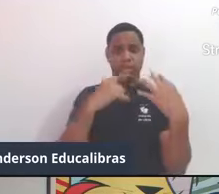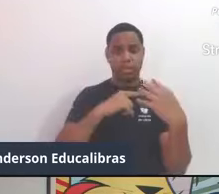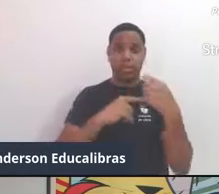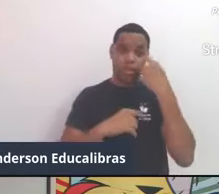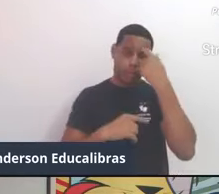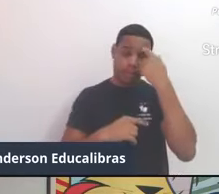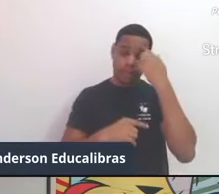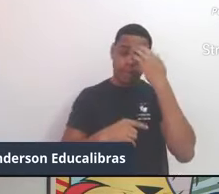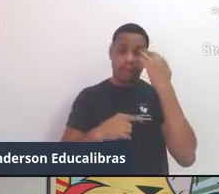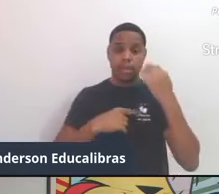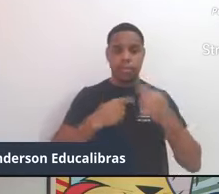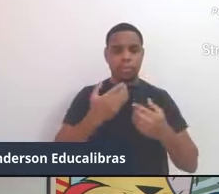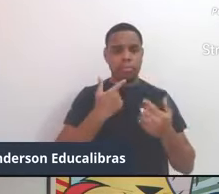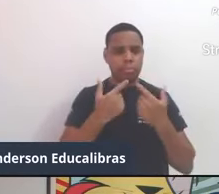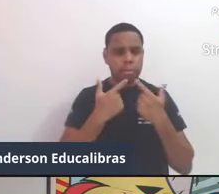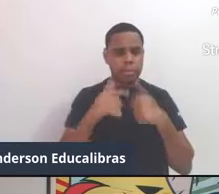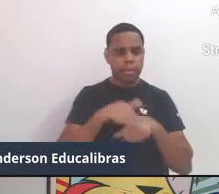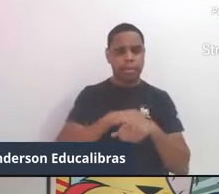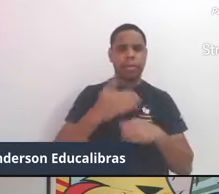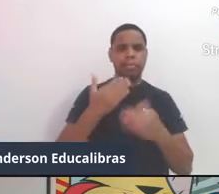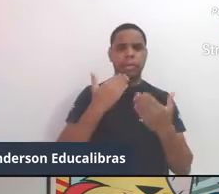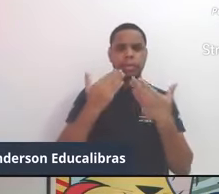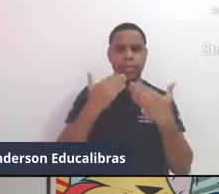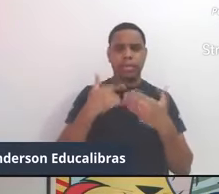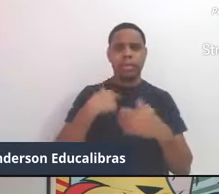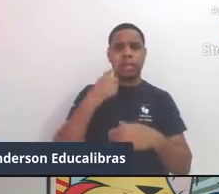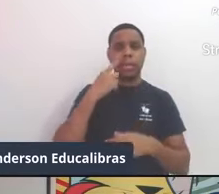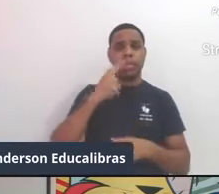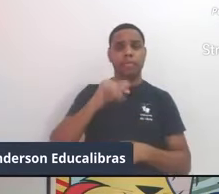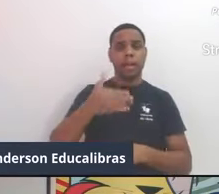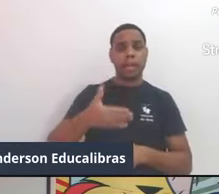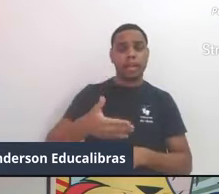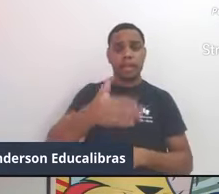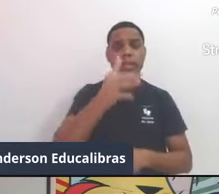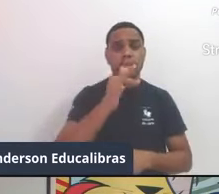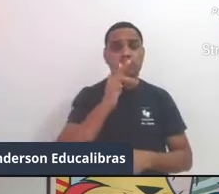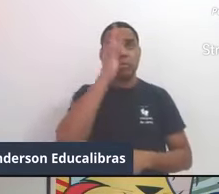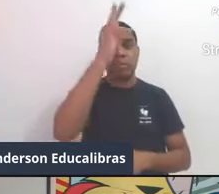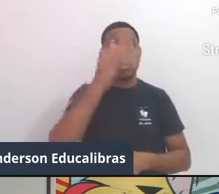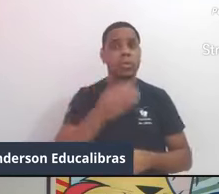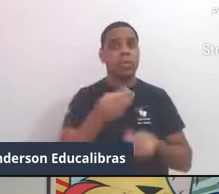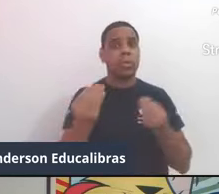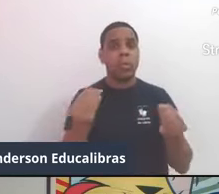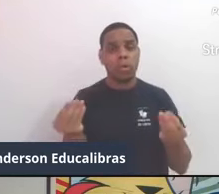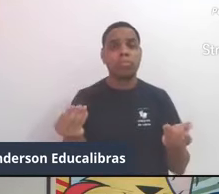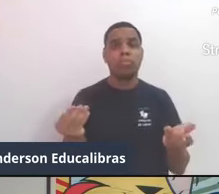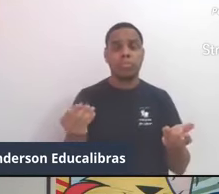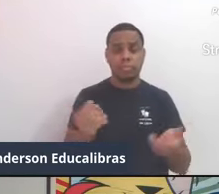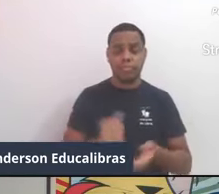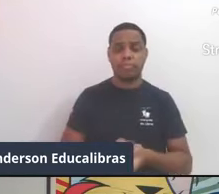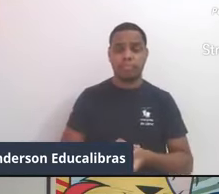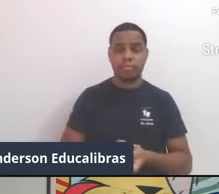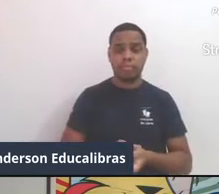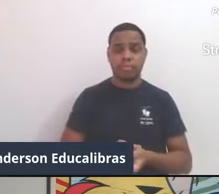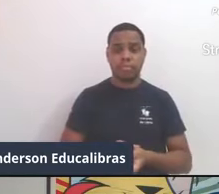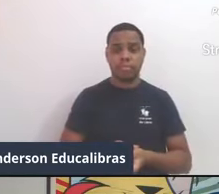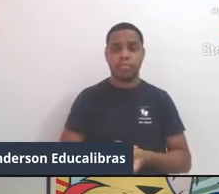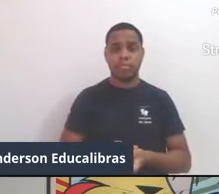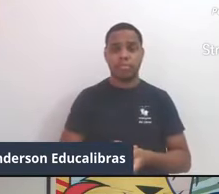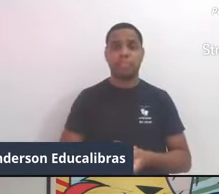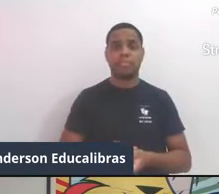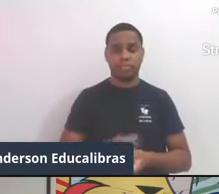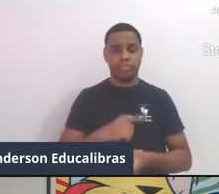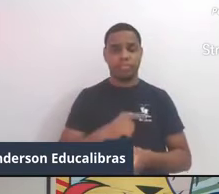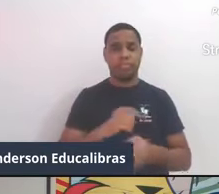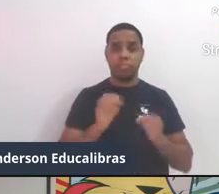de discussão, né, do que vai ser o futuro, se eu puder contribuir com